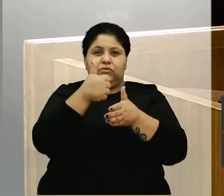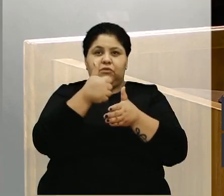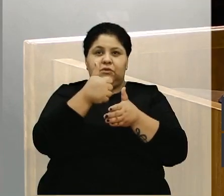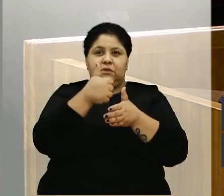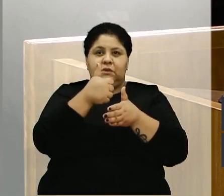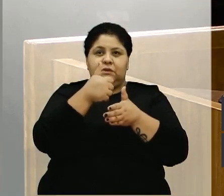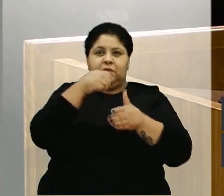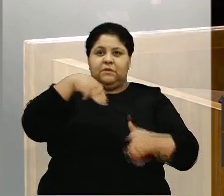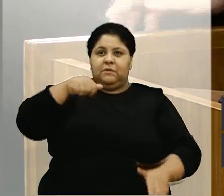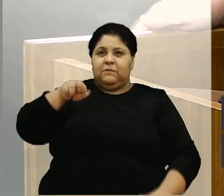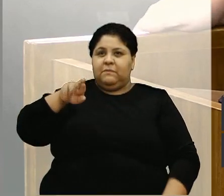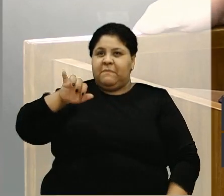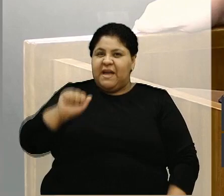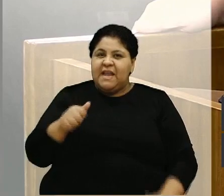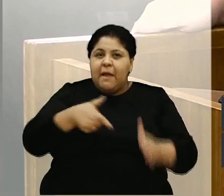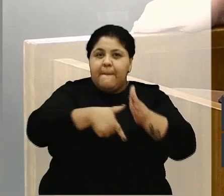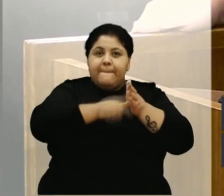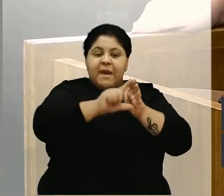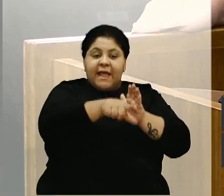Rosário, pré-candidata